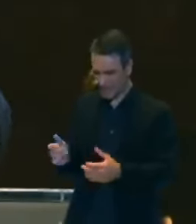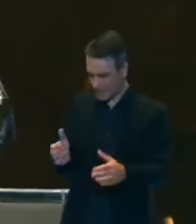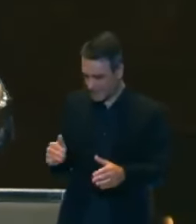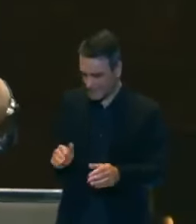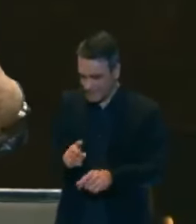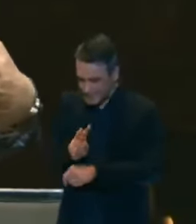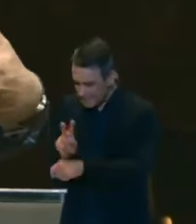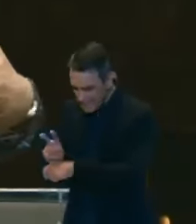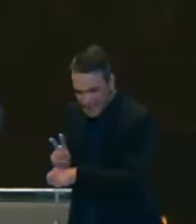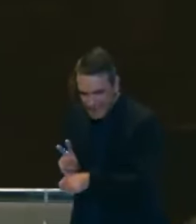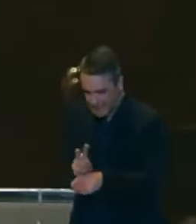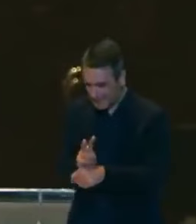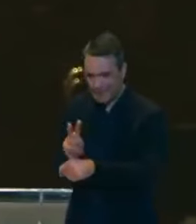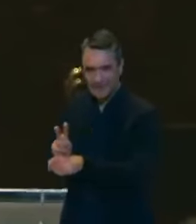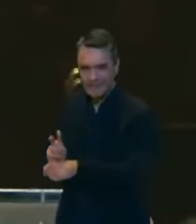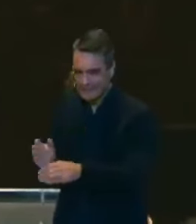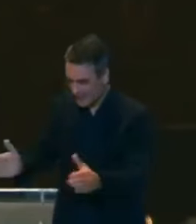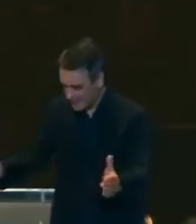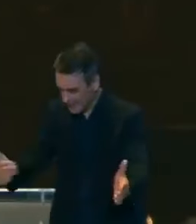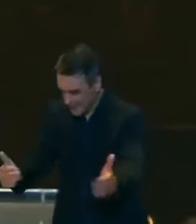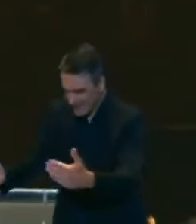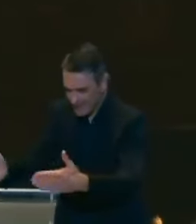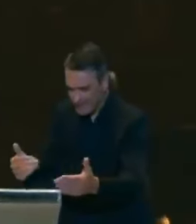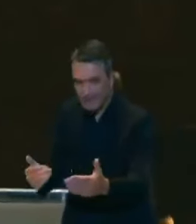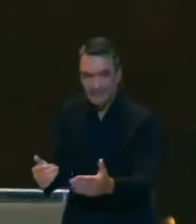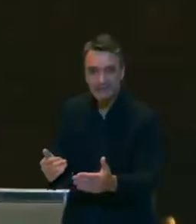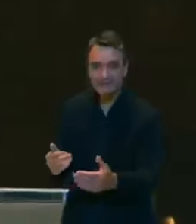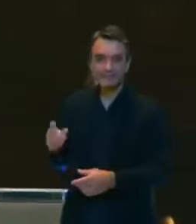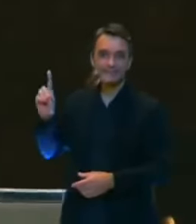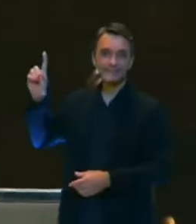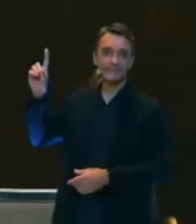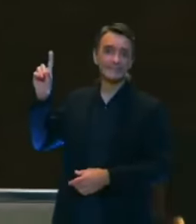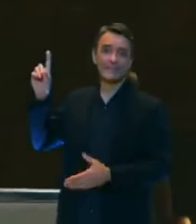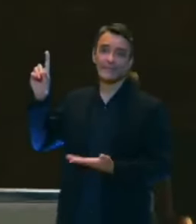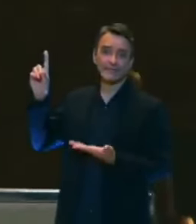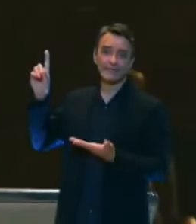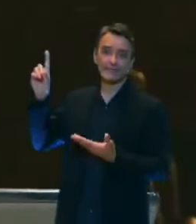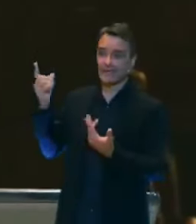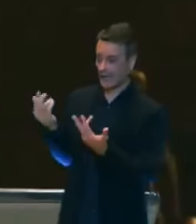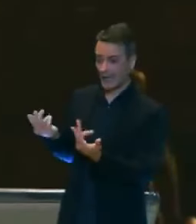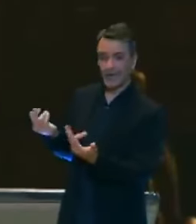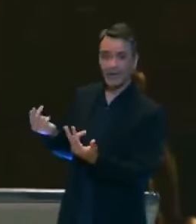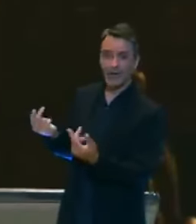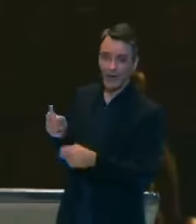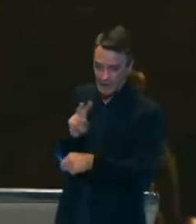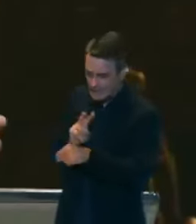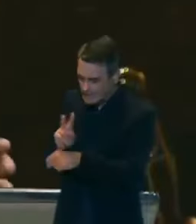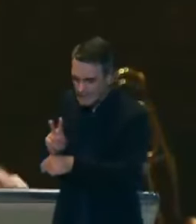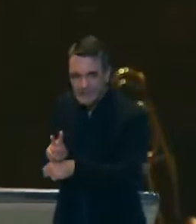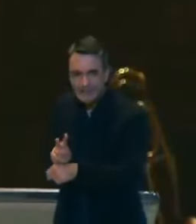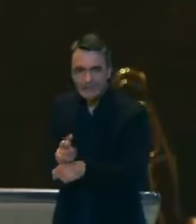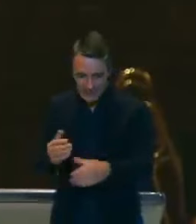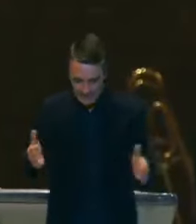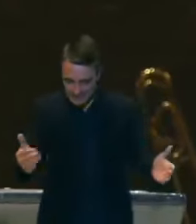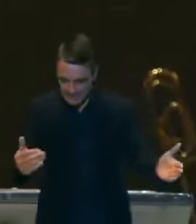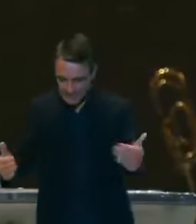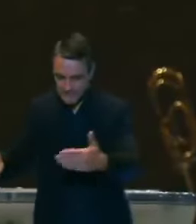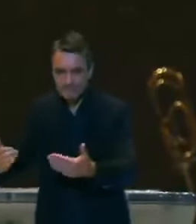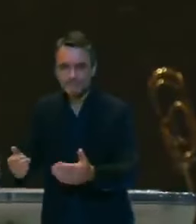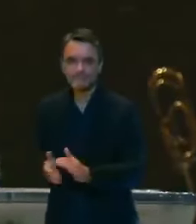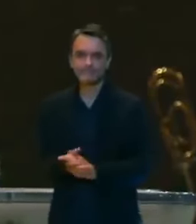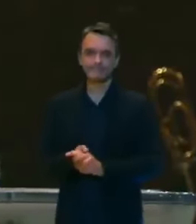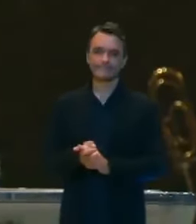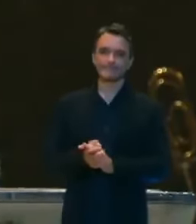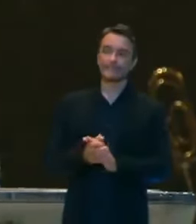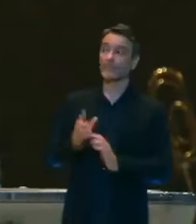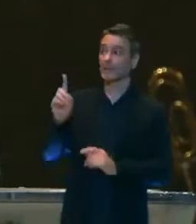cuida, que ampara. Como o pastor que abraça a ovelha. E a Bíblia vai falar que ele é o nosso